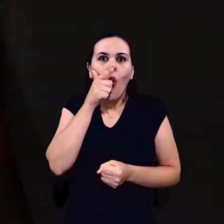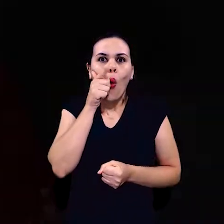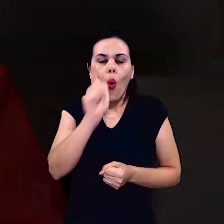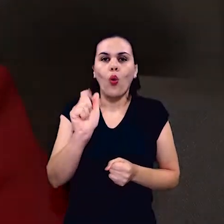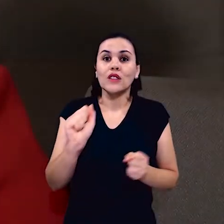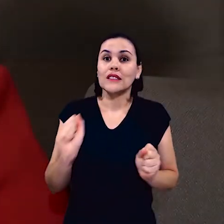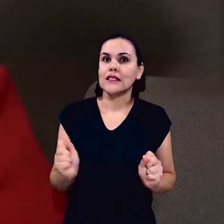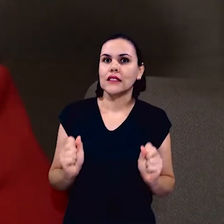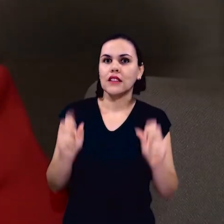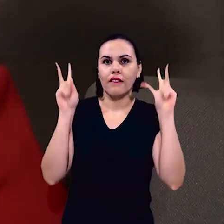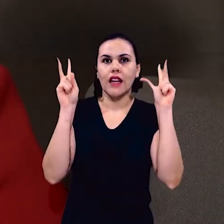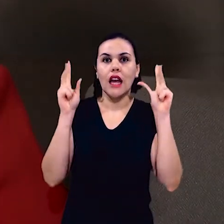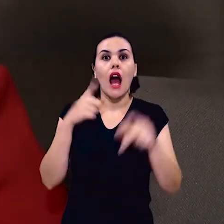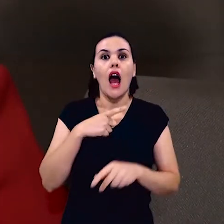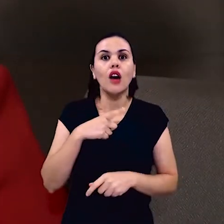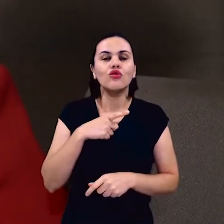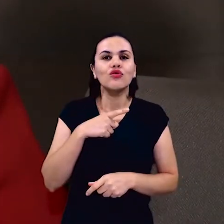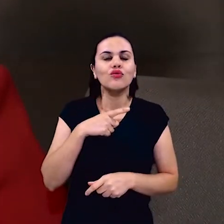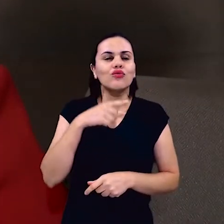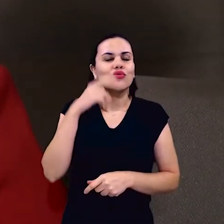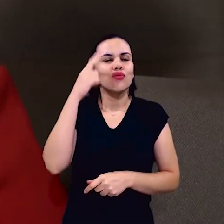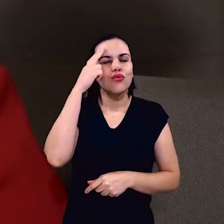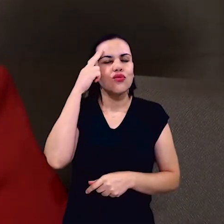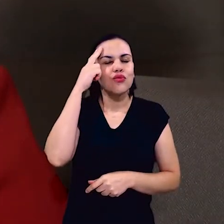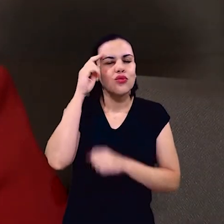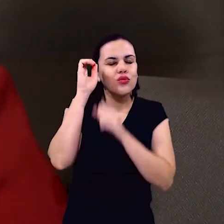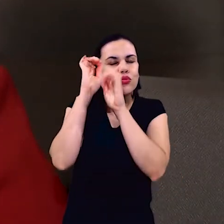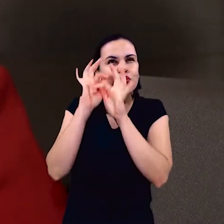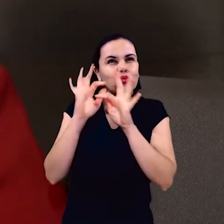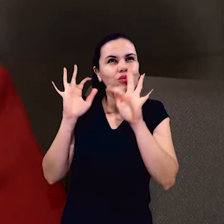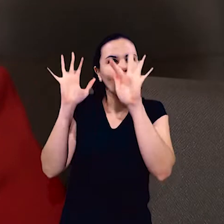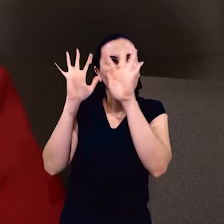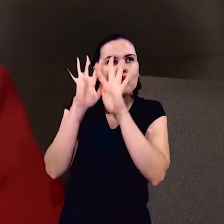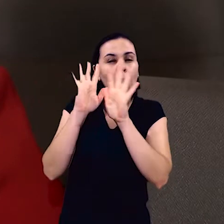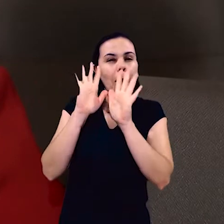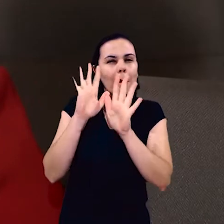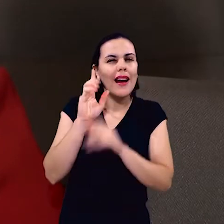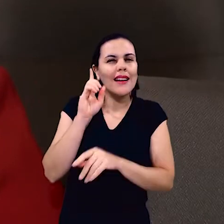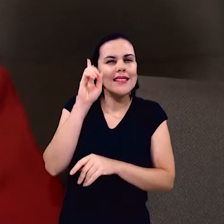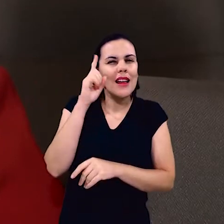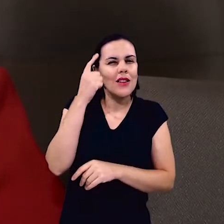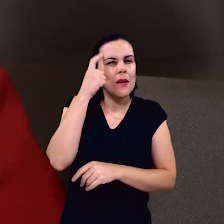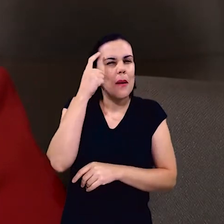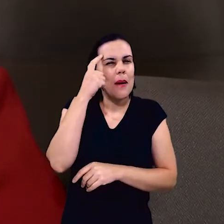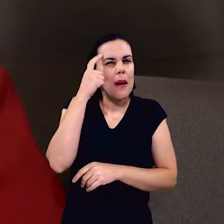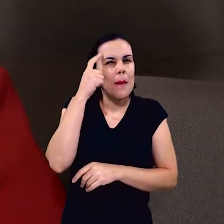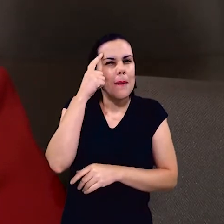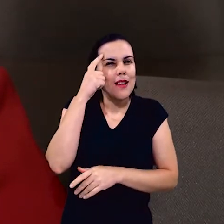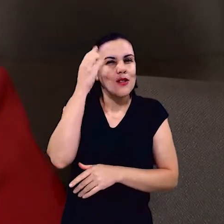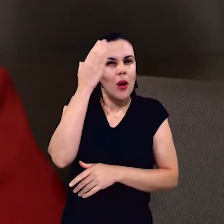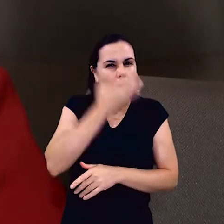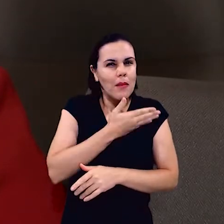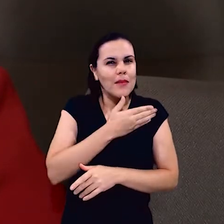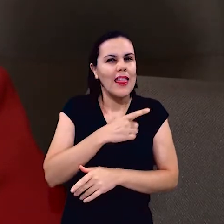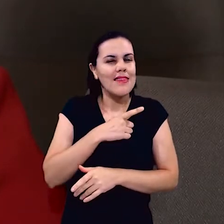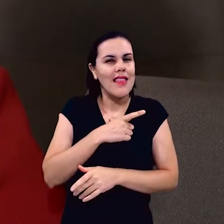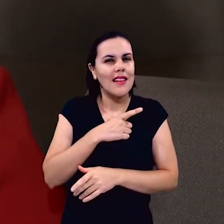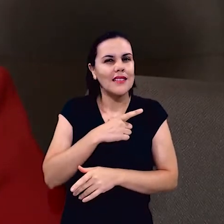venci. Eu tinha um sonho, mas Deus tinha um